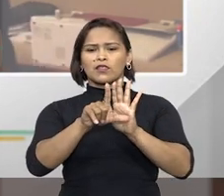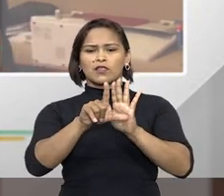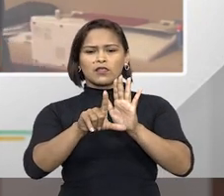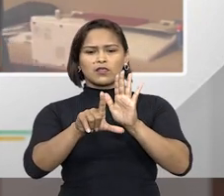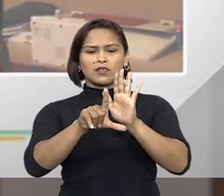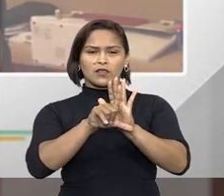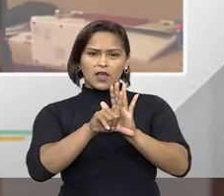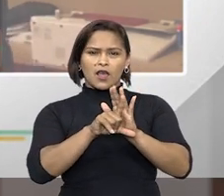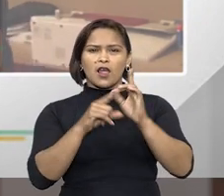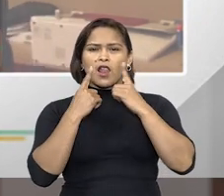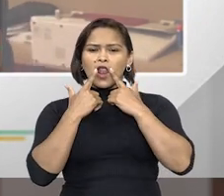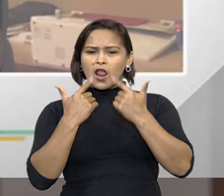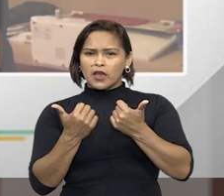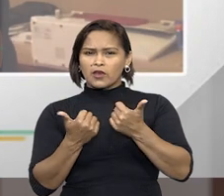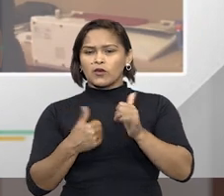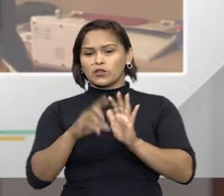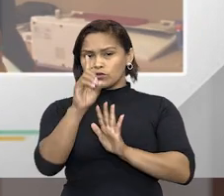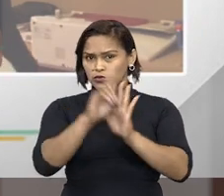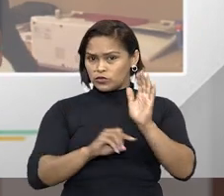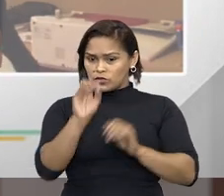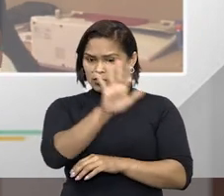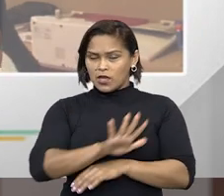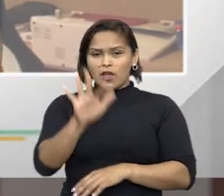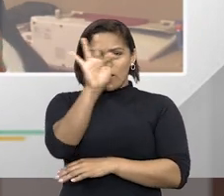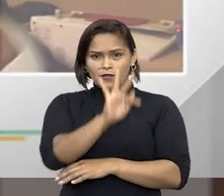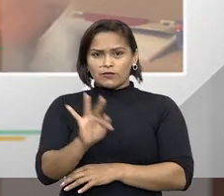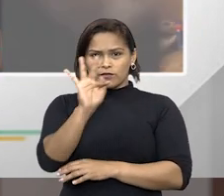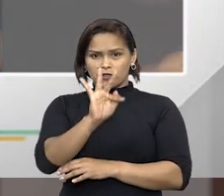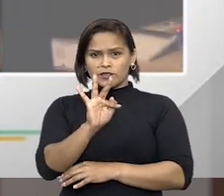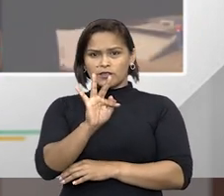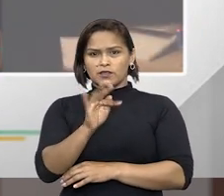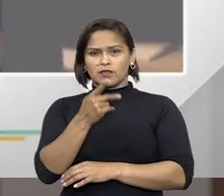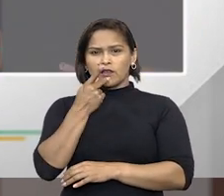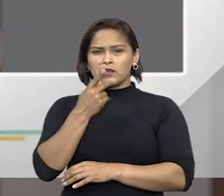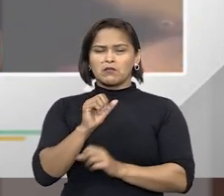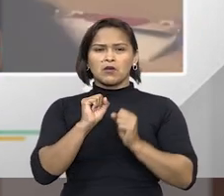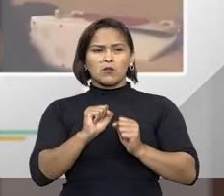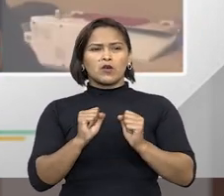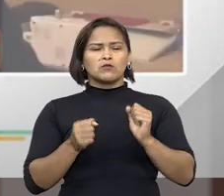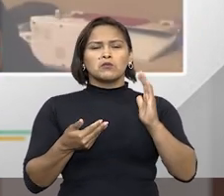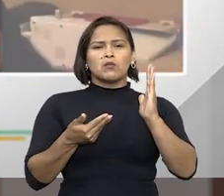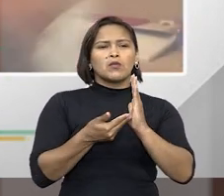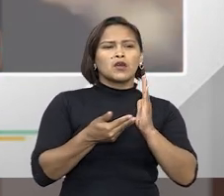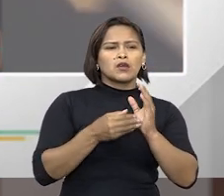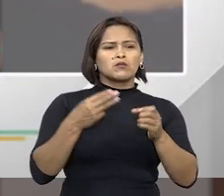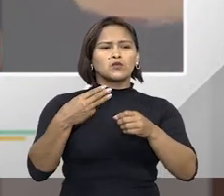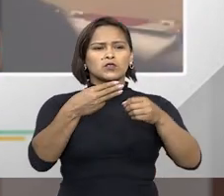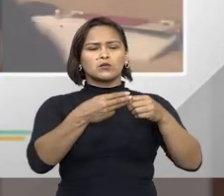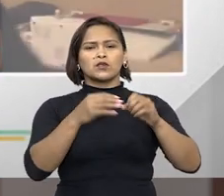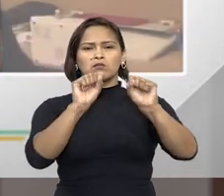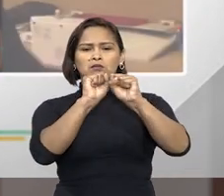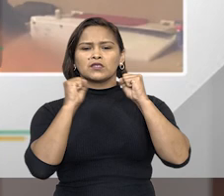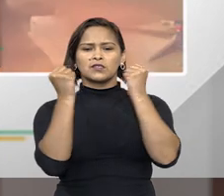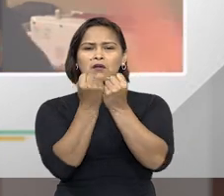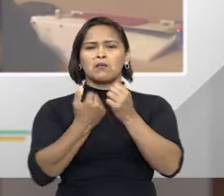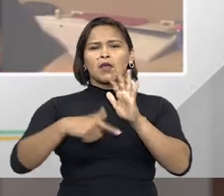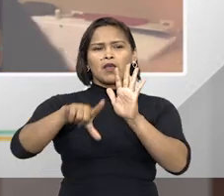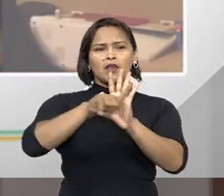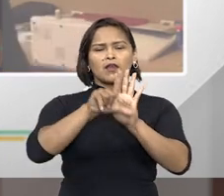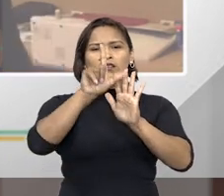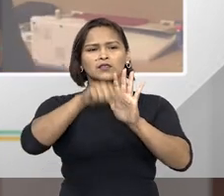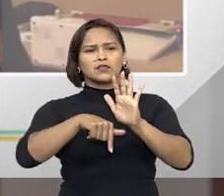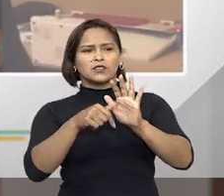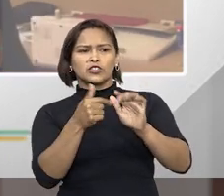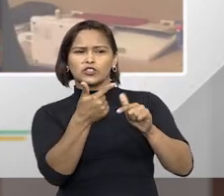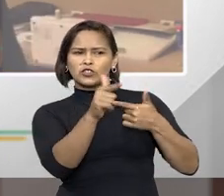linguagem do direito nacional federal. Quer dizer, não pode vir uma Câmara Municipal, uma Assembleia Legislativa aqui e acolá e